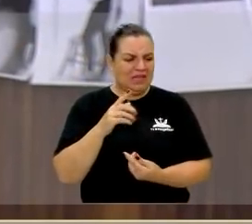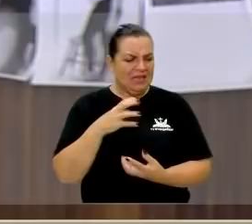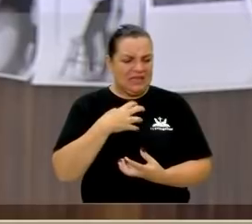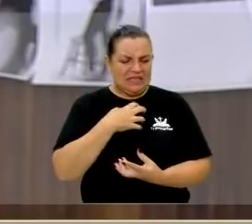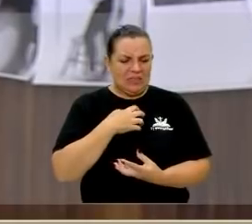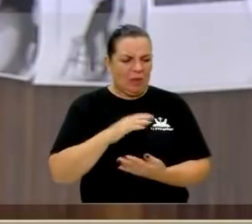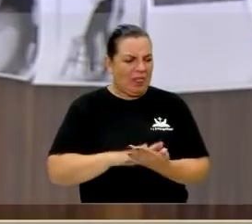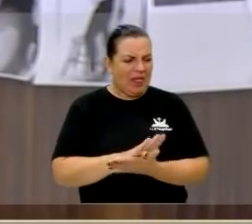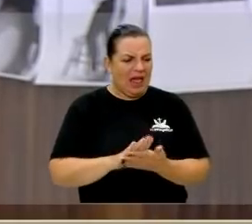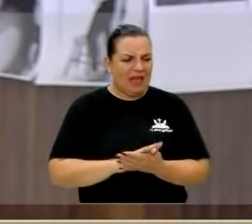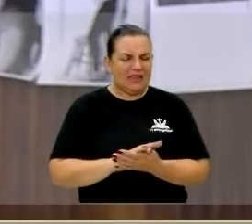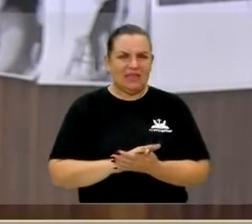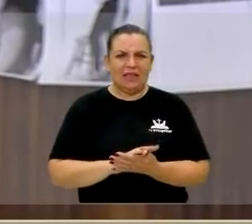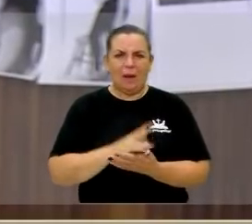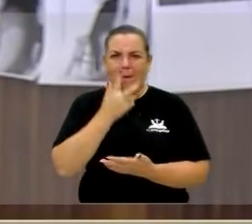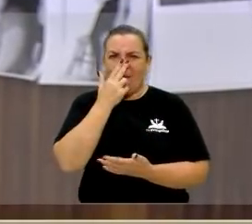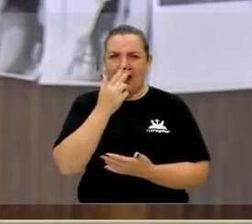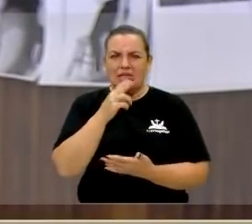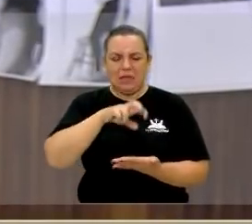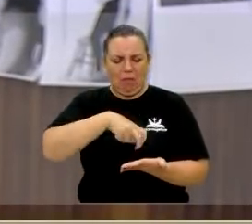cadáveres.